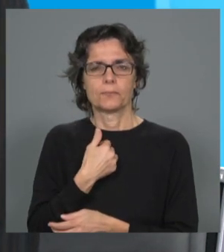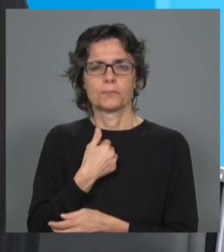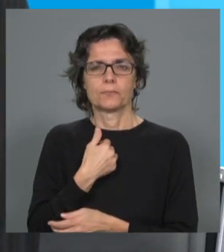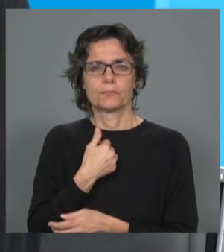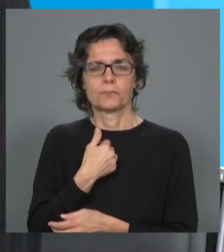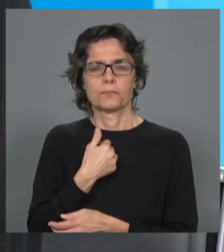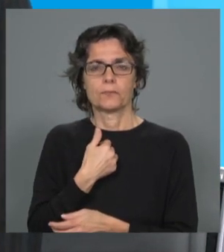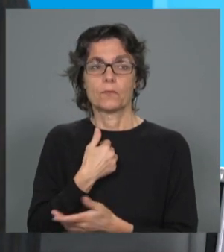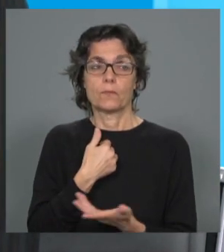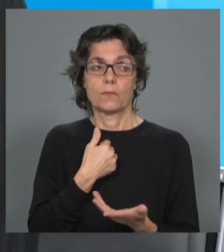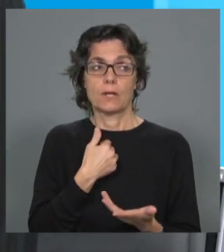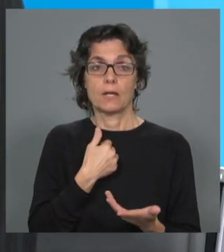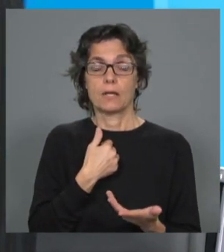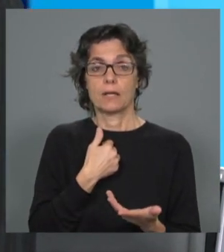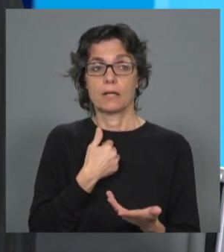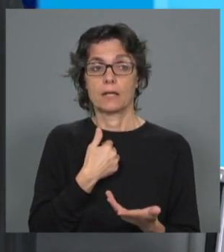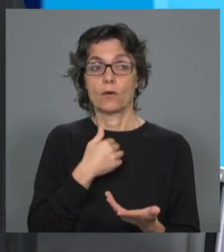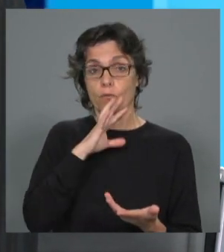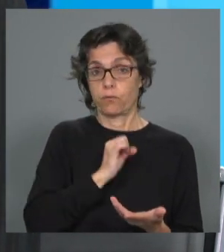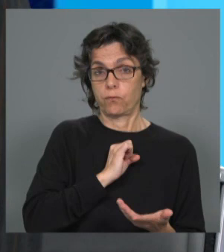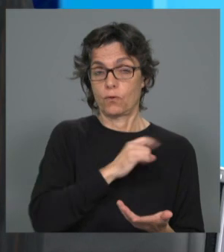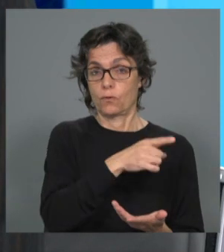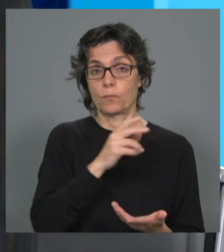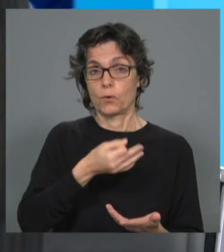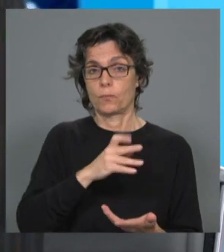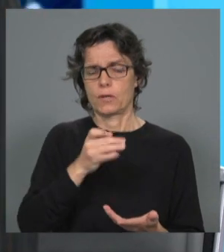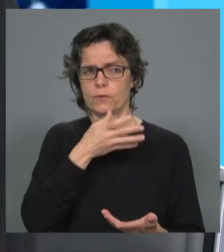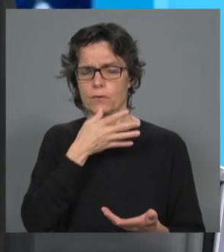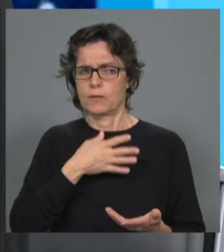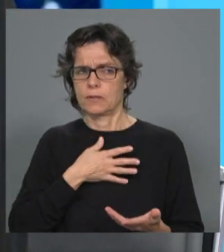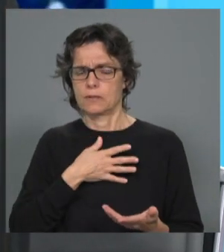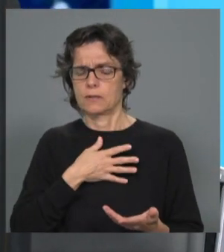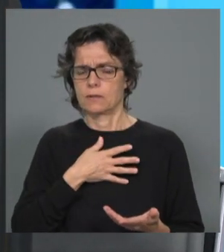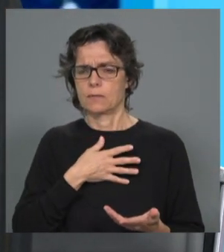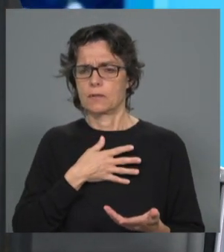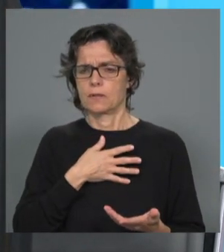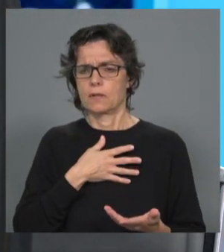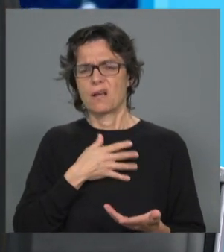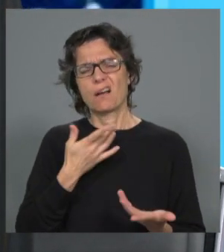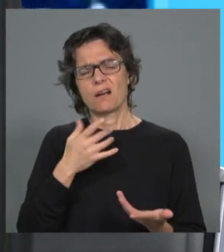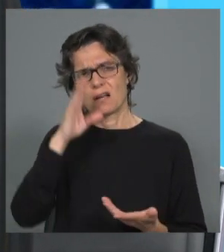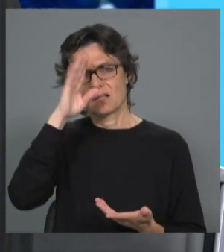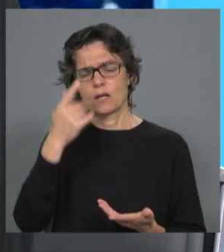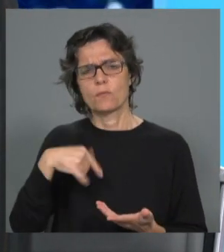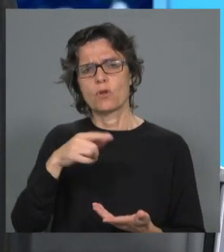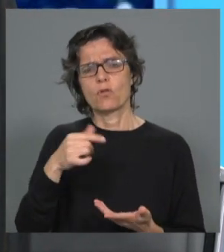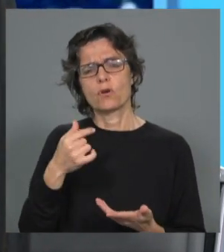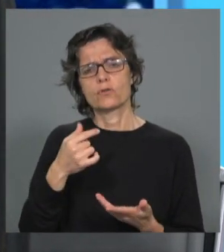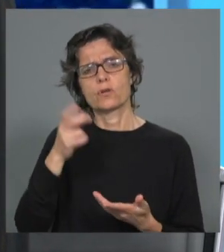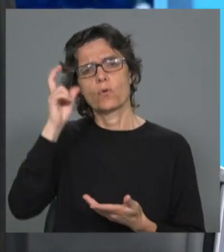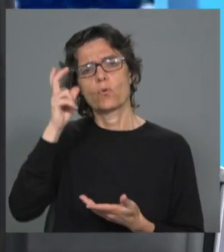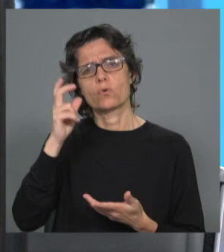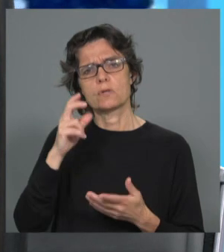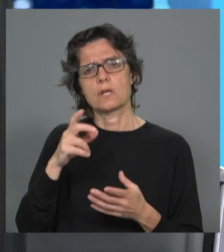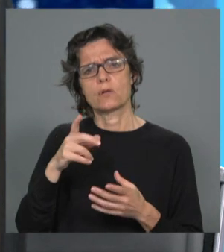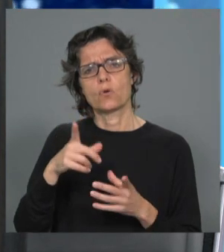pai, o meu filho Pedro, disse-me: pai, começamos a discutir uma coisa que é um conceito japonês, que é o Ikigai. É um conceito